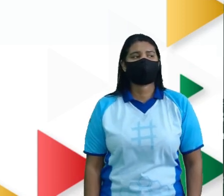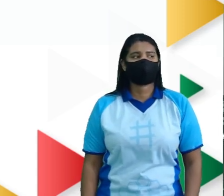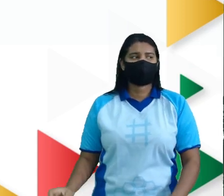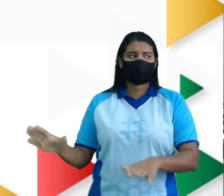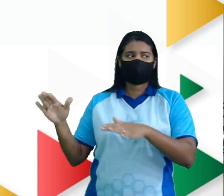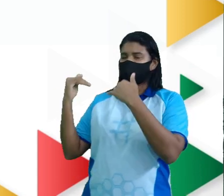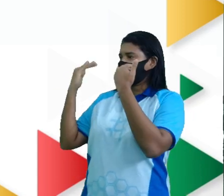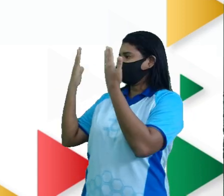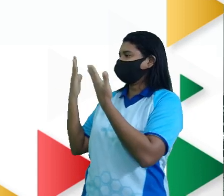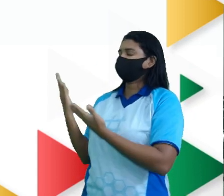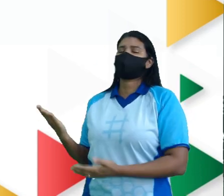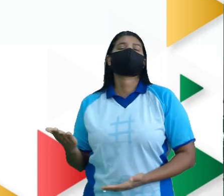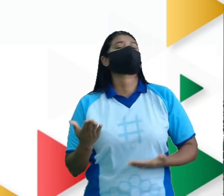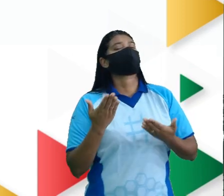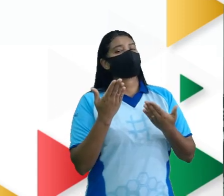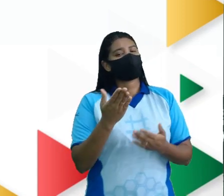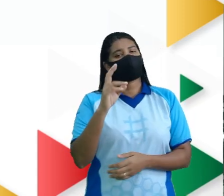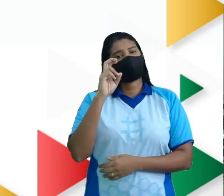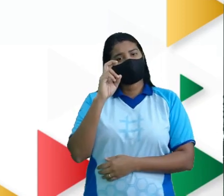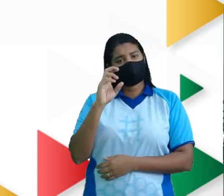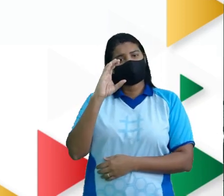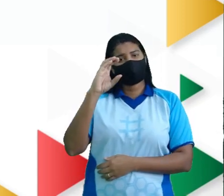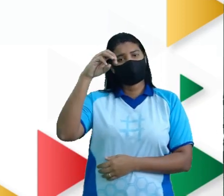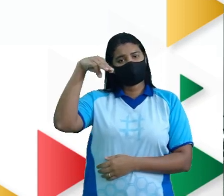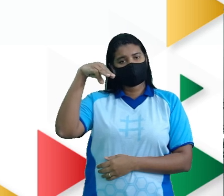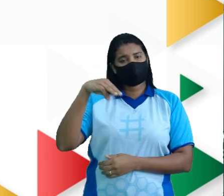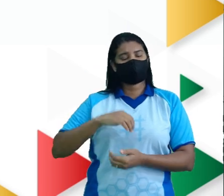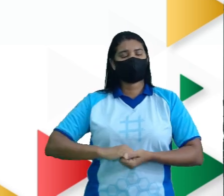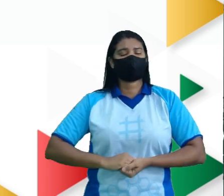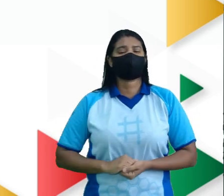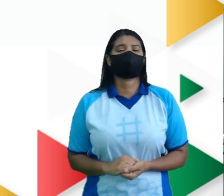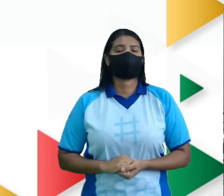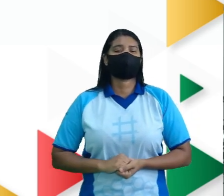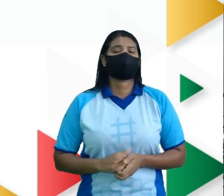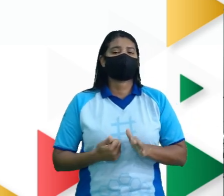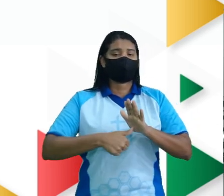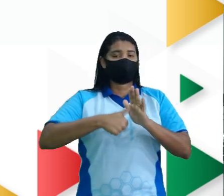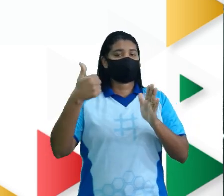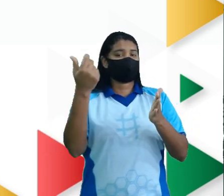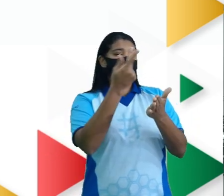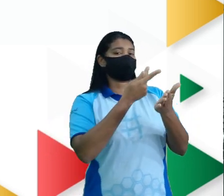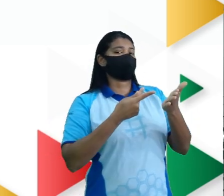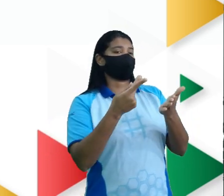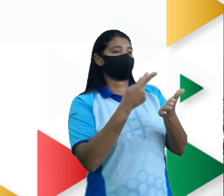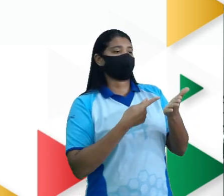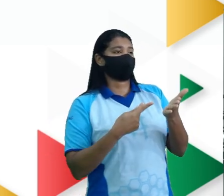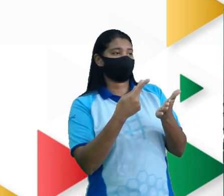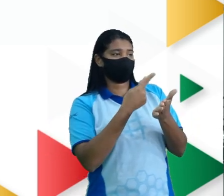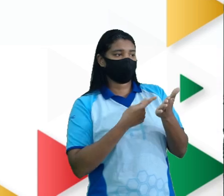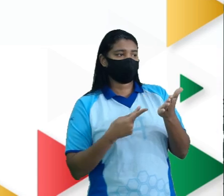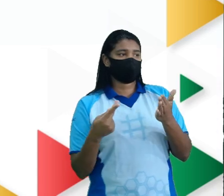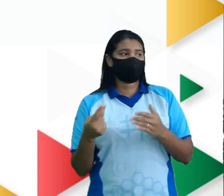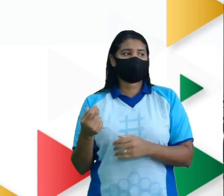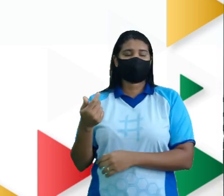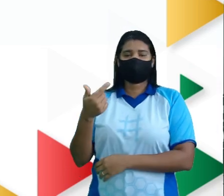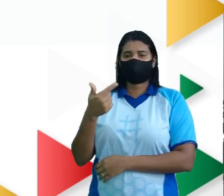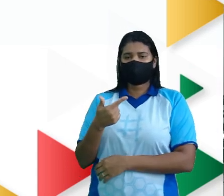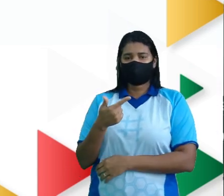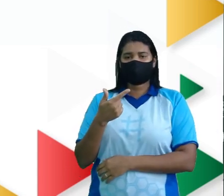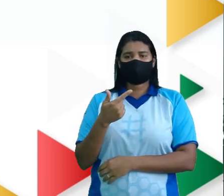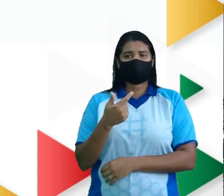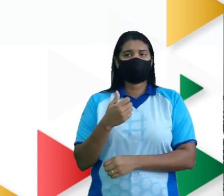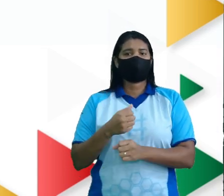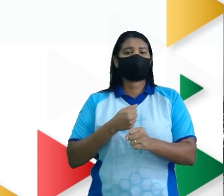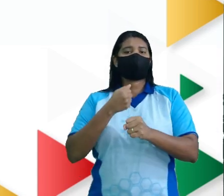do comprimento do lado a gente está dando 5 centímetros. Então, o primeiro passo é eu desenhar esses 5 centímetros. O segundo passo é construir